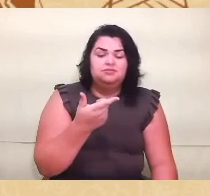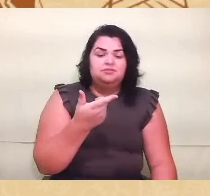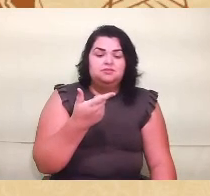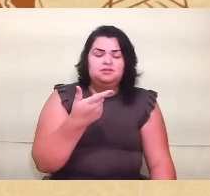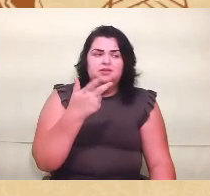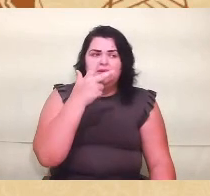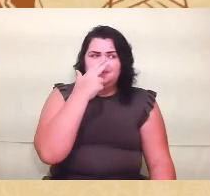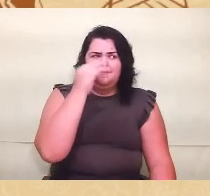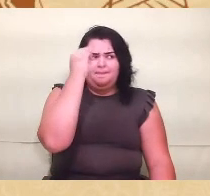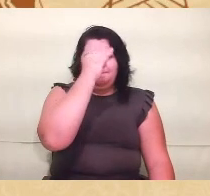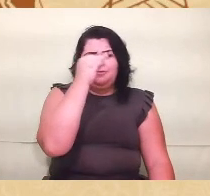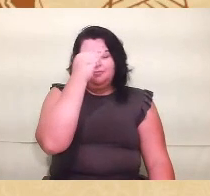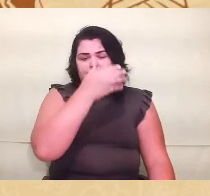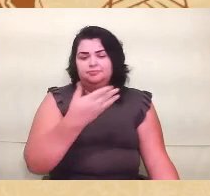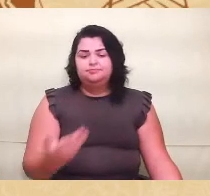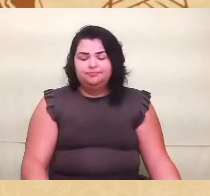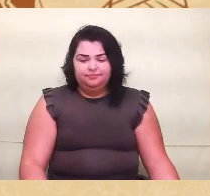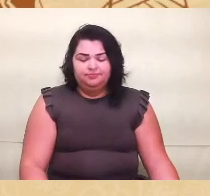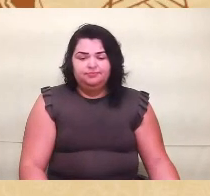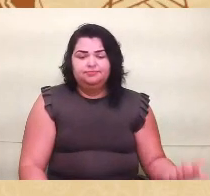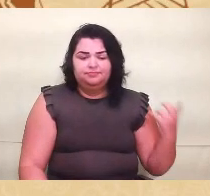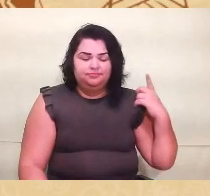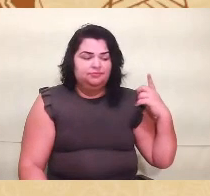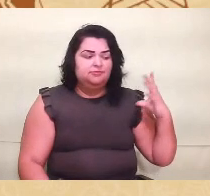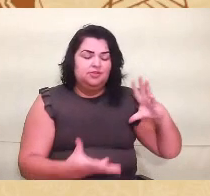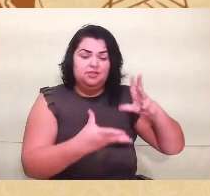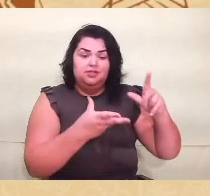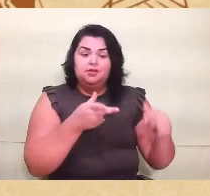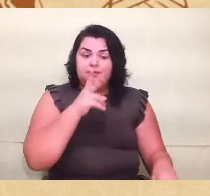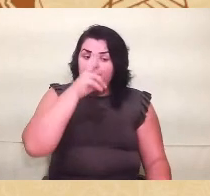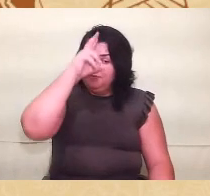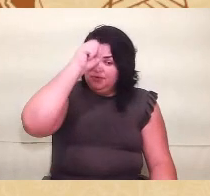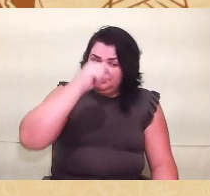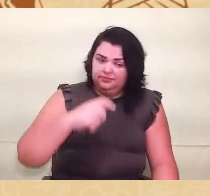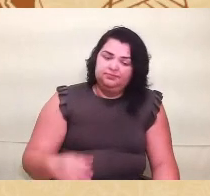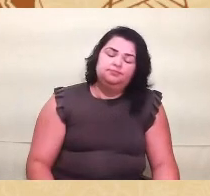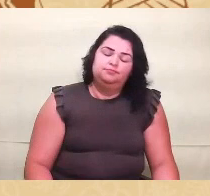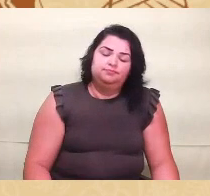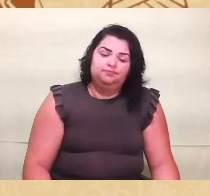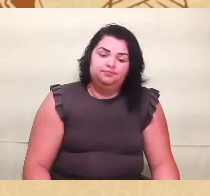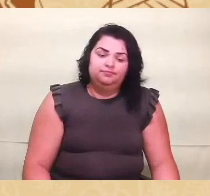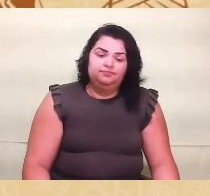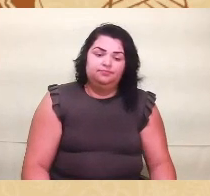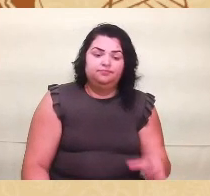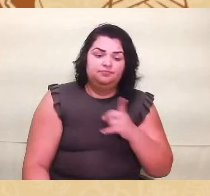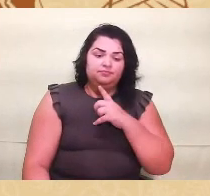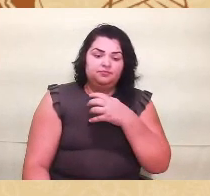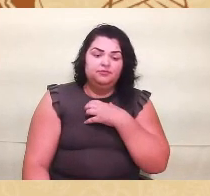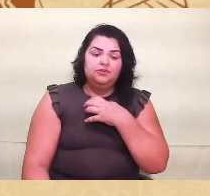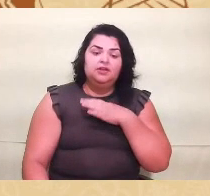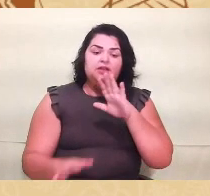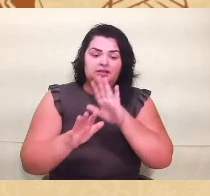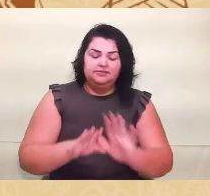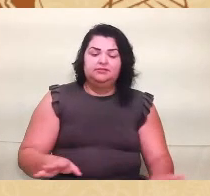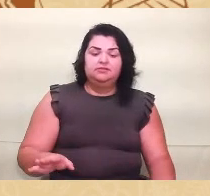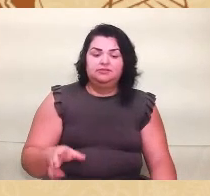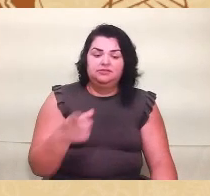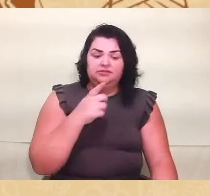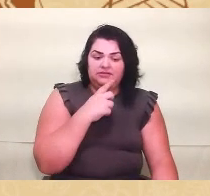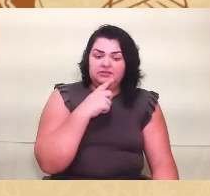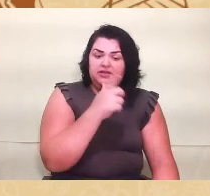da bestialidade dos donos do poder. Então, nós incomodamos por sermos assim. Essa forma de nós